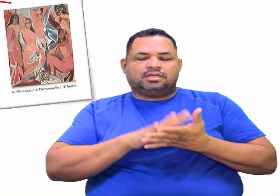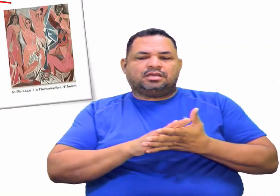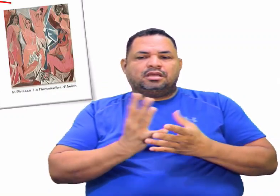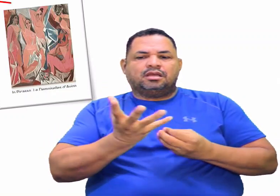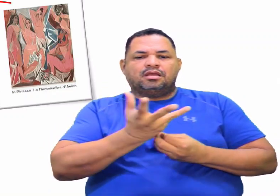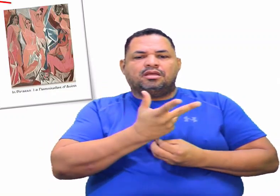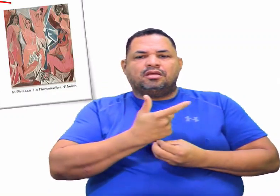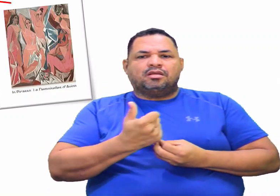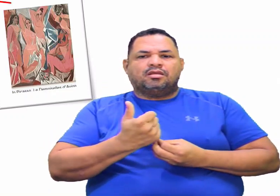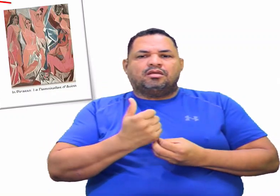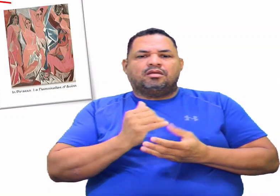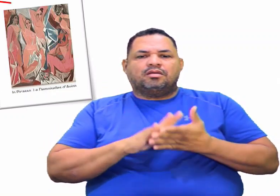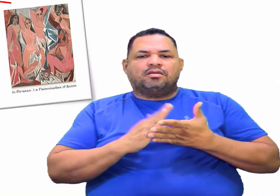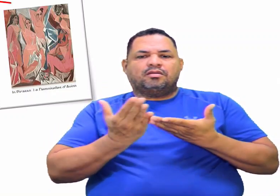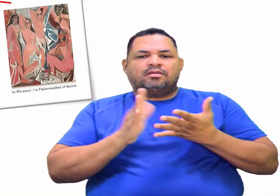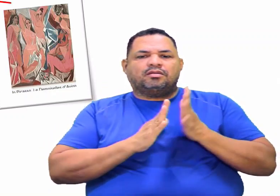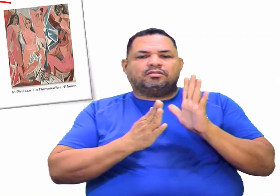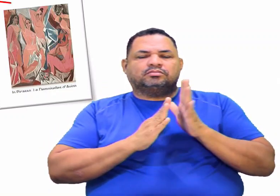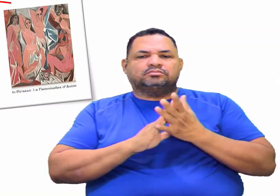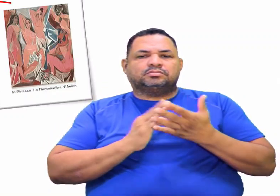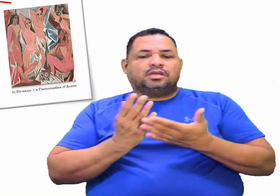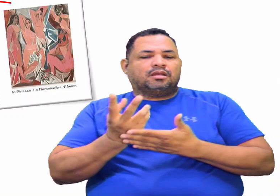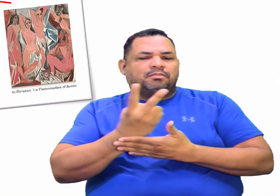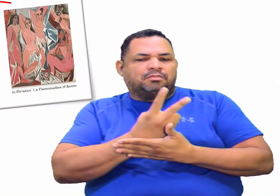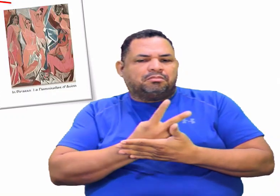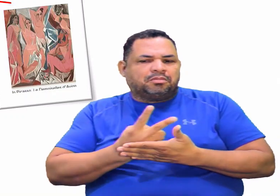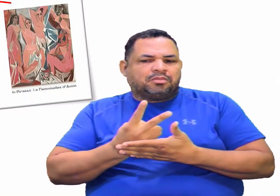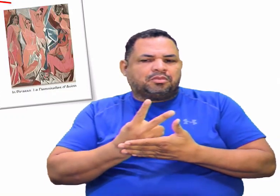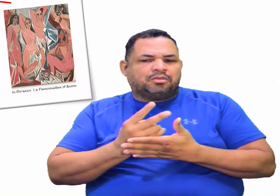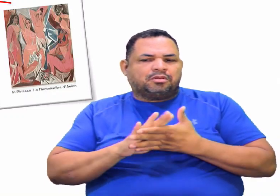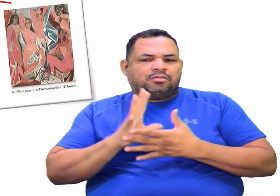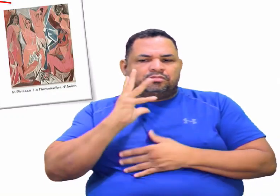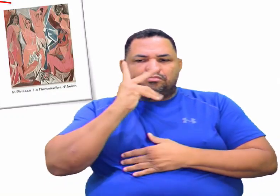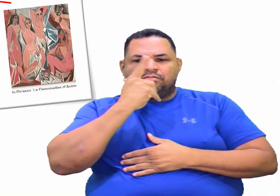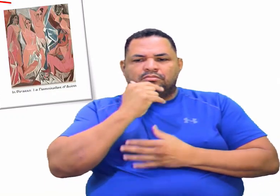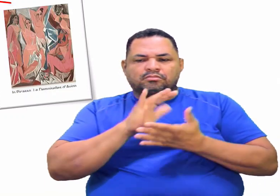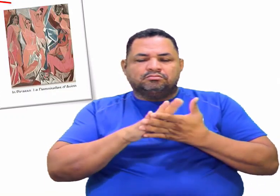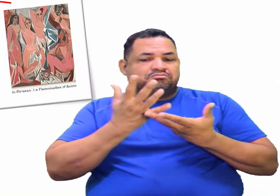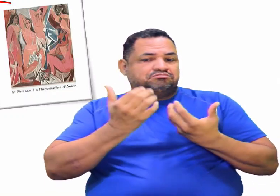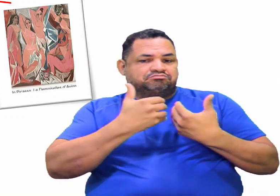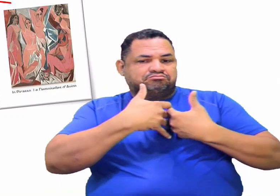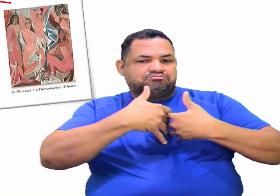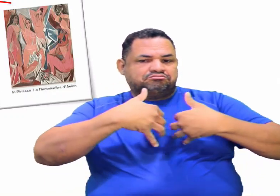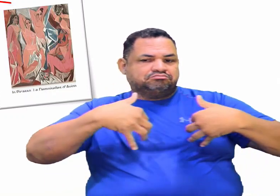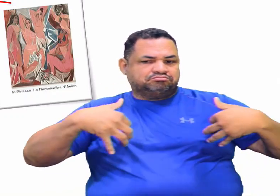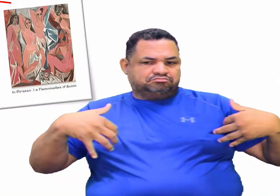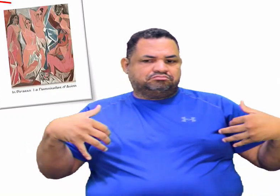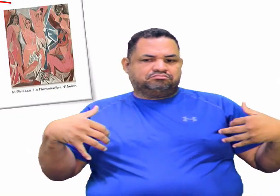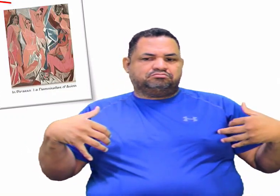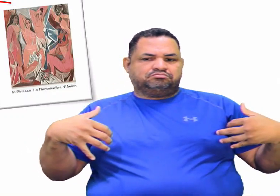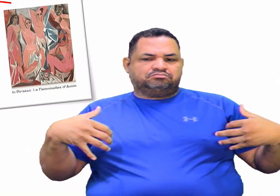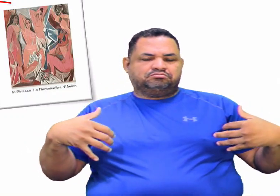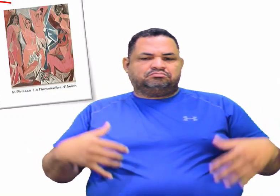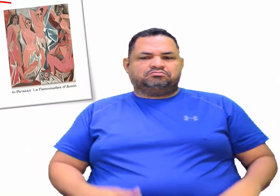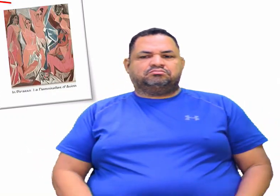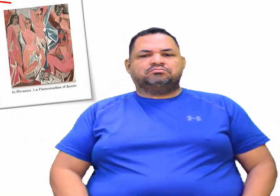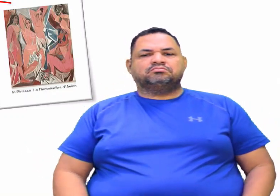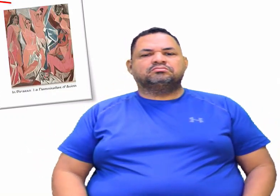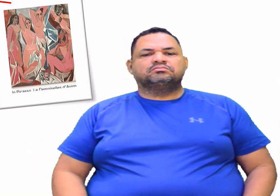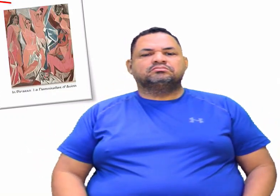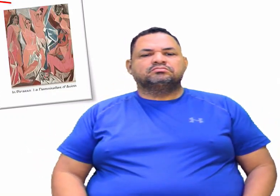A arte, até então, era a procura do belo. Então, passou a não ser tão somente isso,